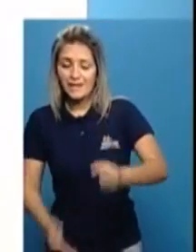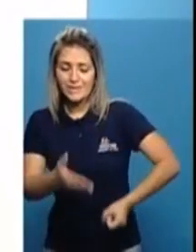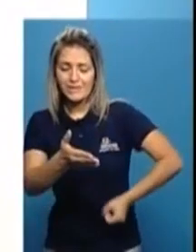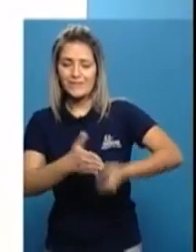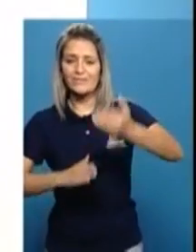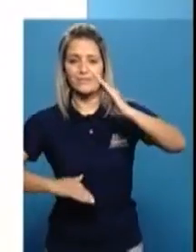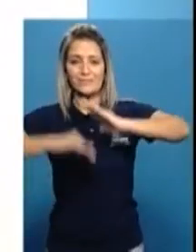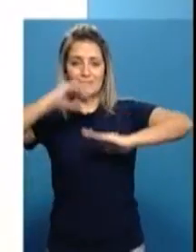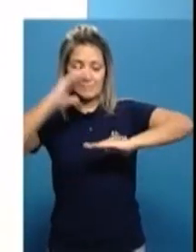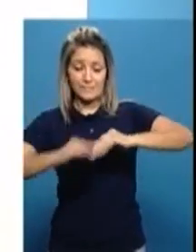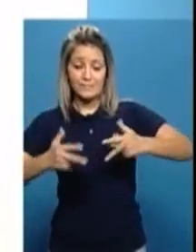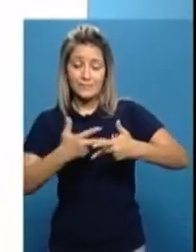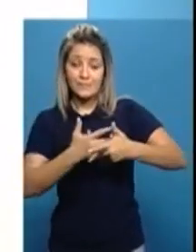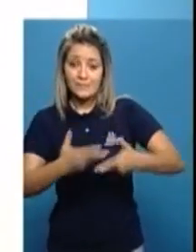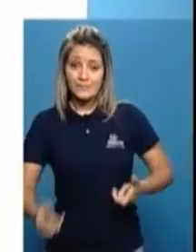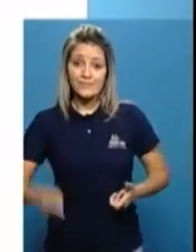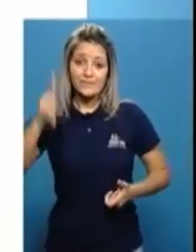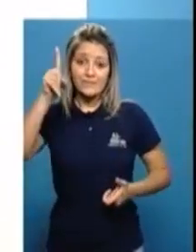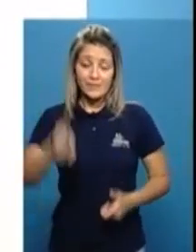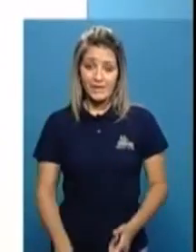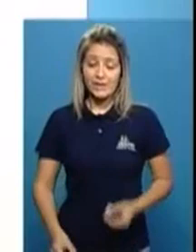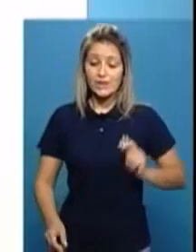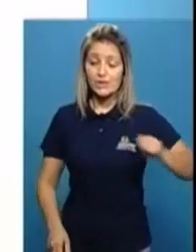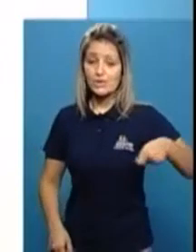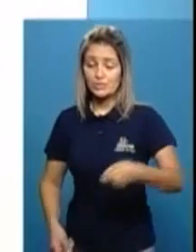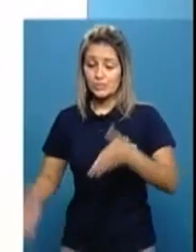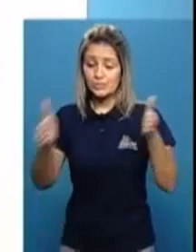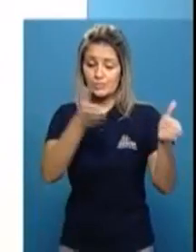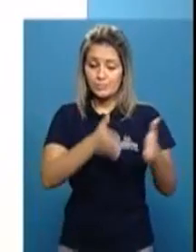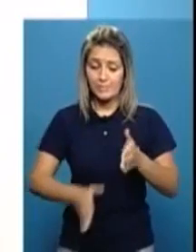de atividades e operações envolvidas na produção